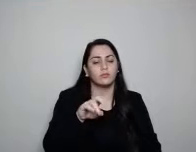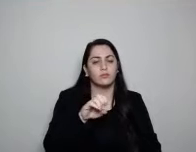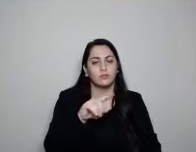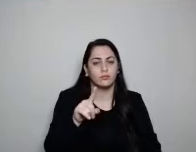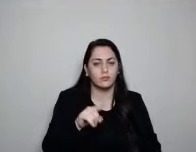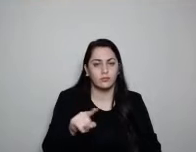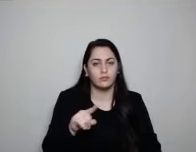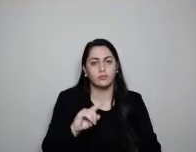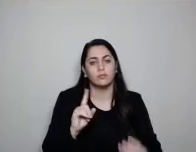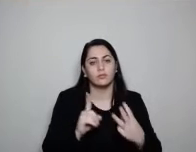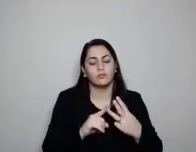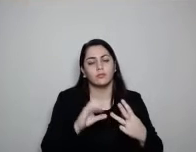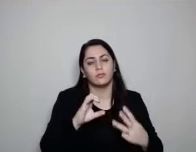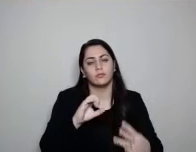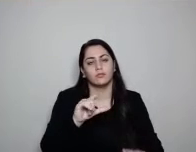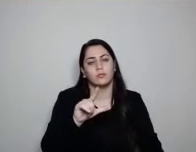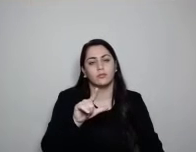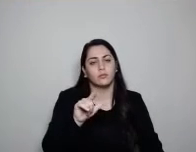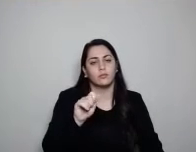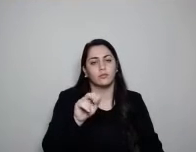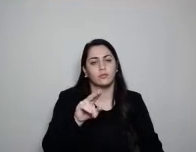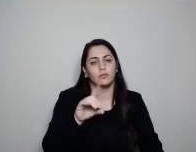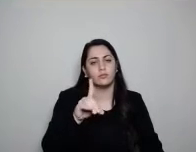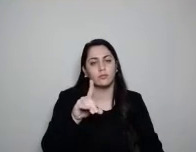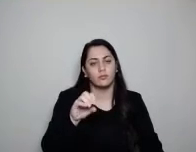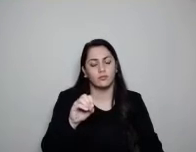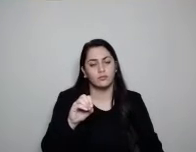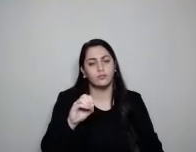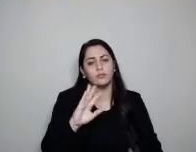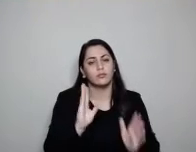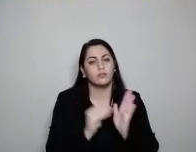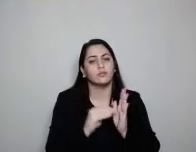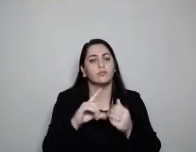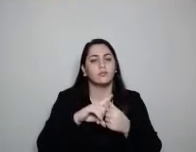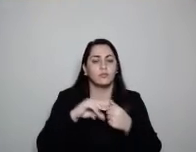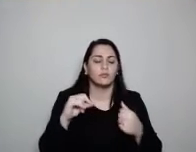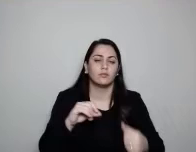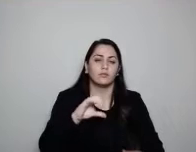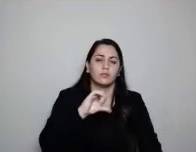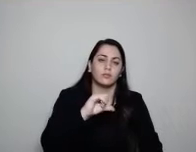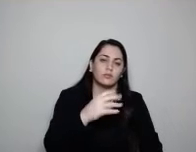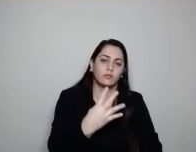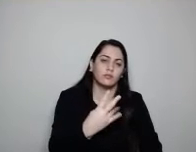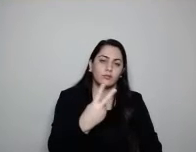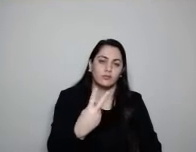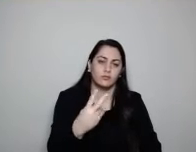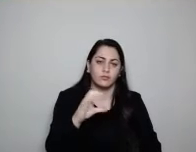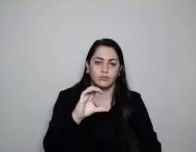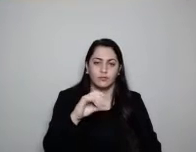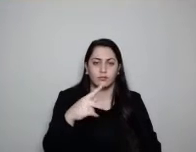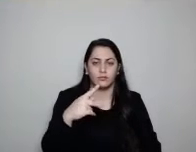a convocação de outros julgadores, nos termos do artigo 942 do CPC.